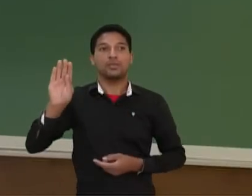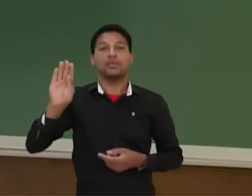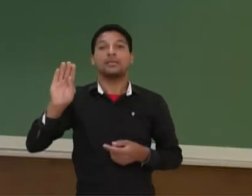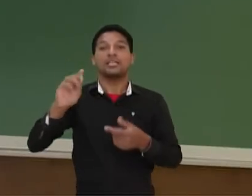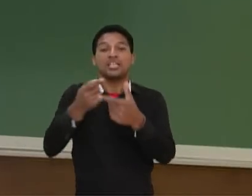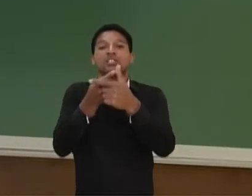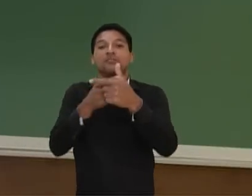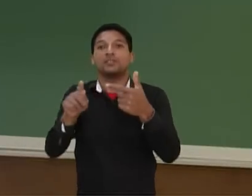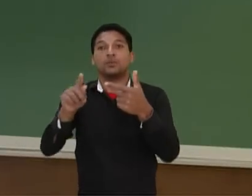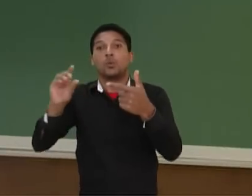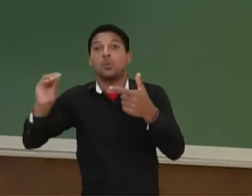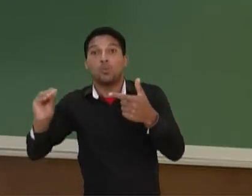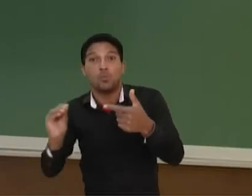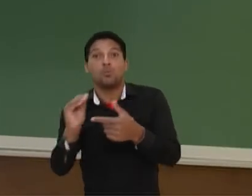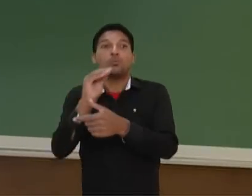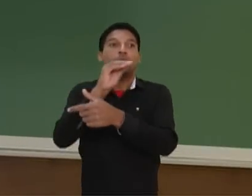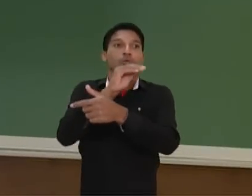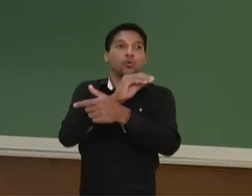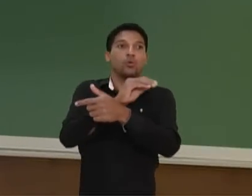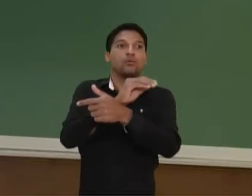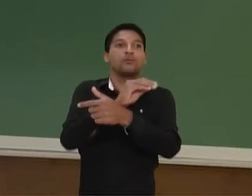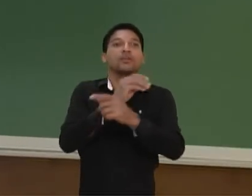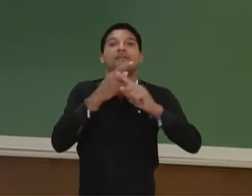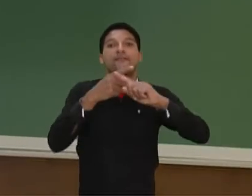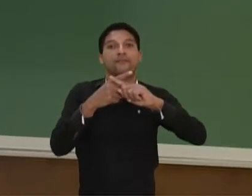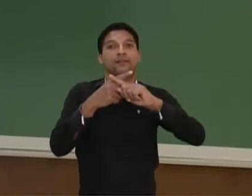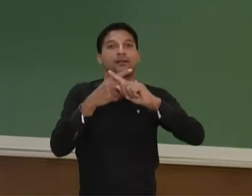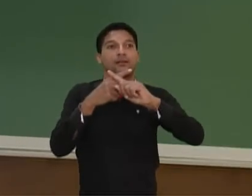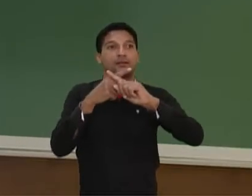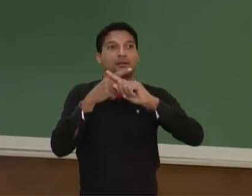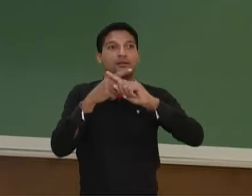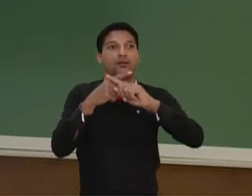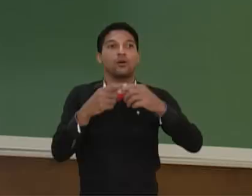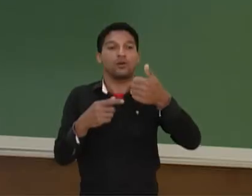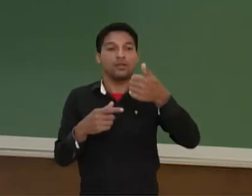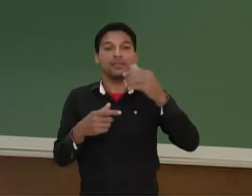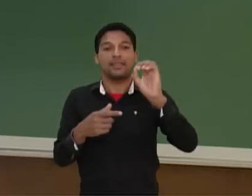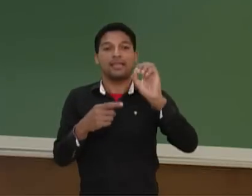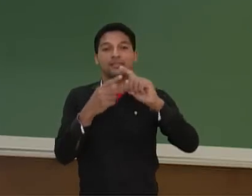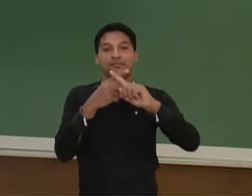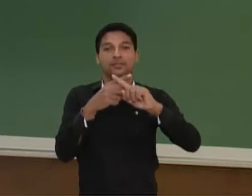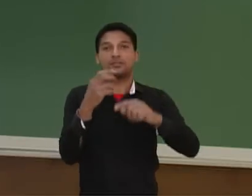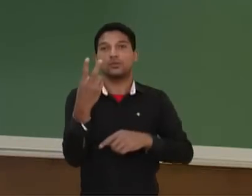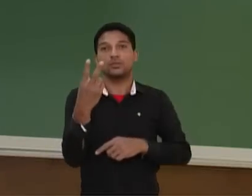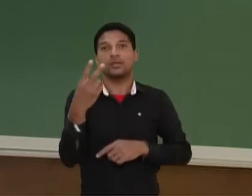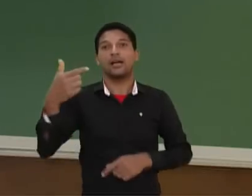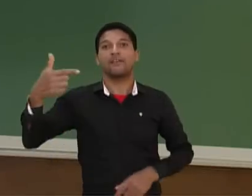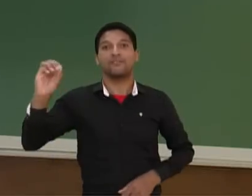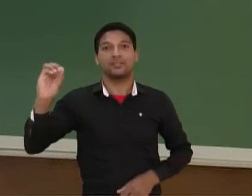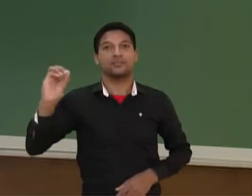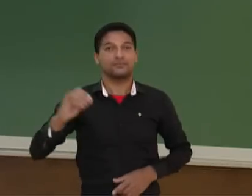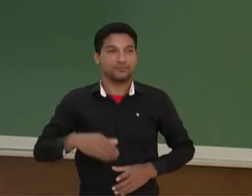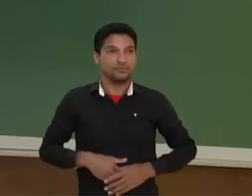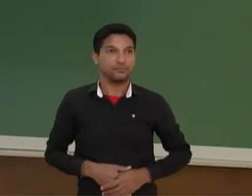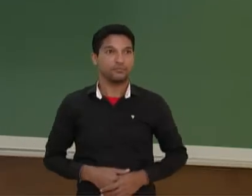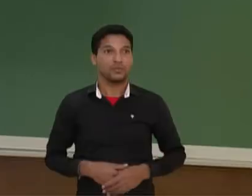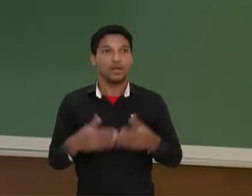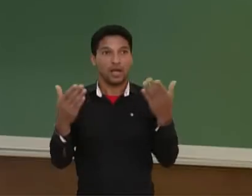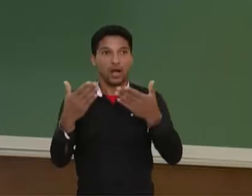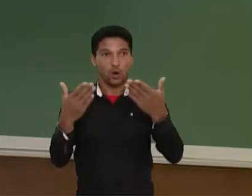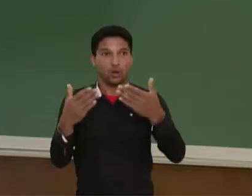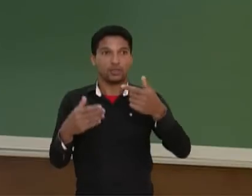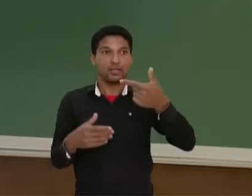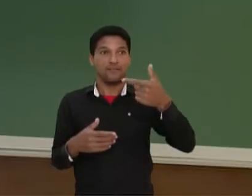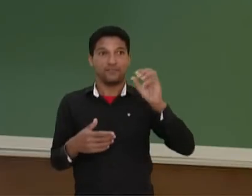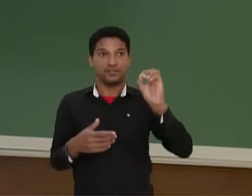lado multiplicando. 10 vezes 2 é quanto? 20. Agora, o que eu vou fazer? Vou fazer o seguinte.